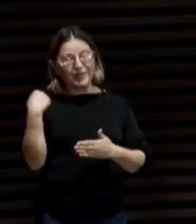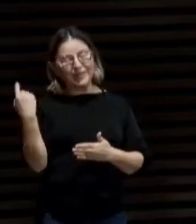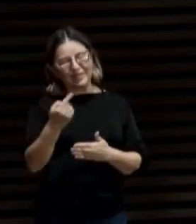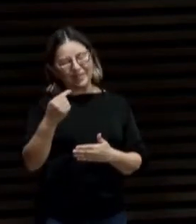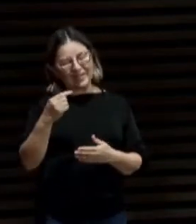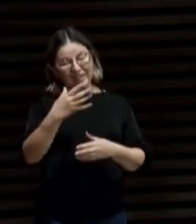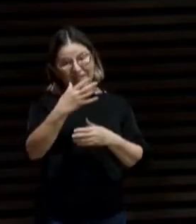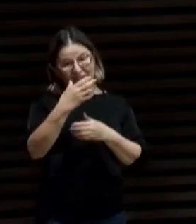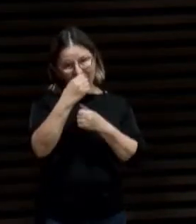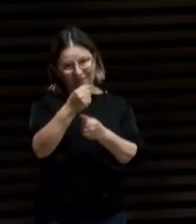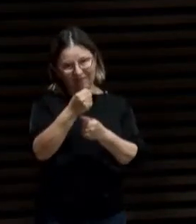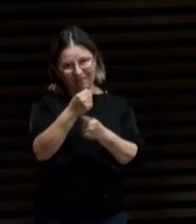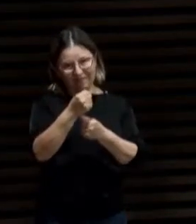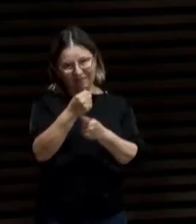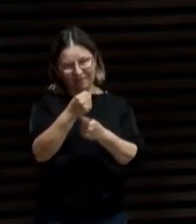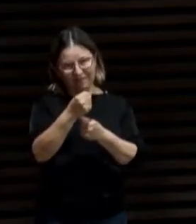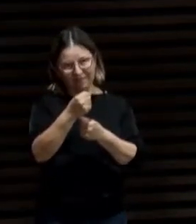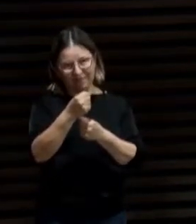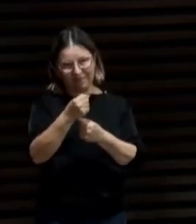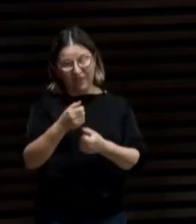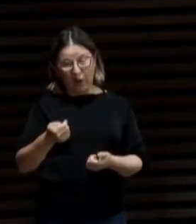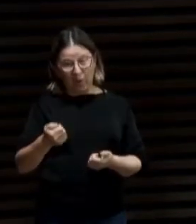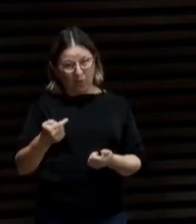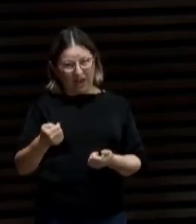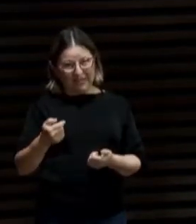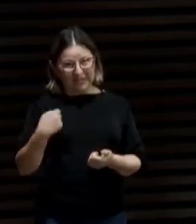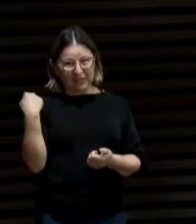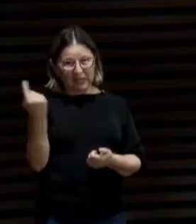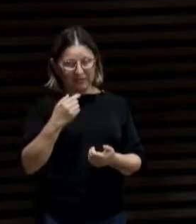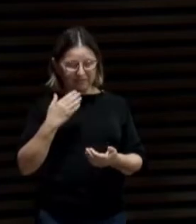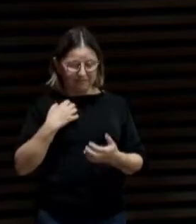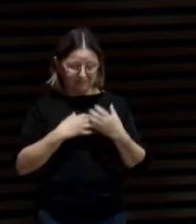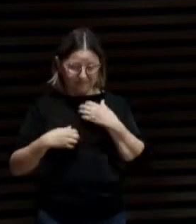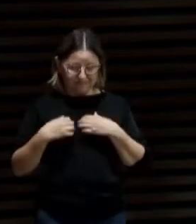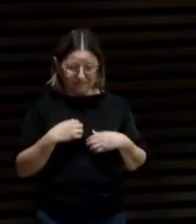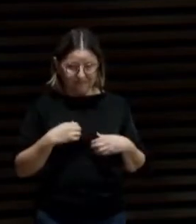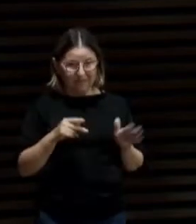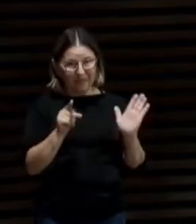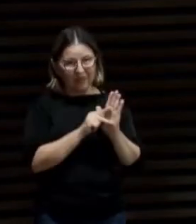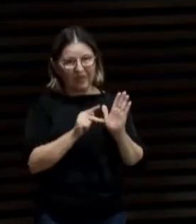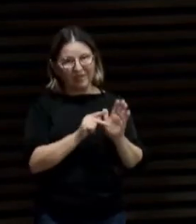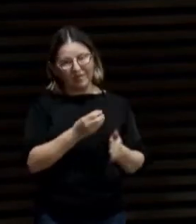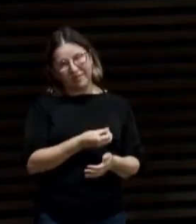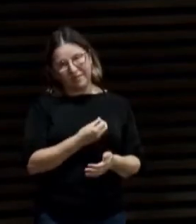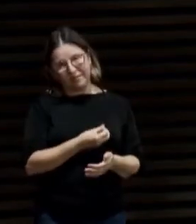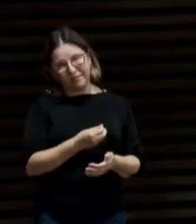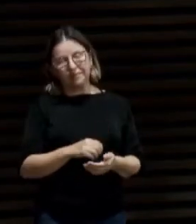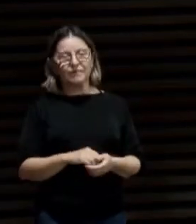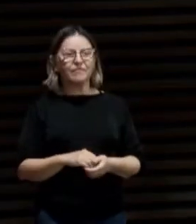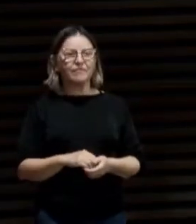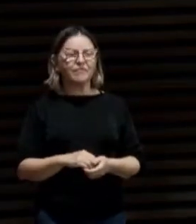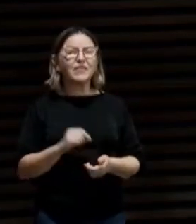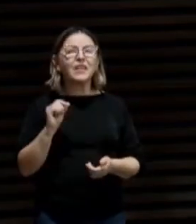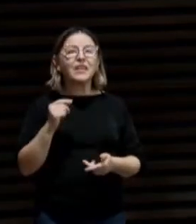forças, a ponto de desesperarmos até da própria vida. Sabe quem falou isso